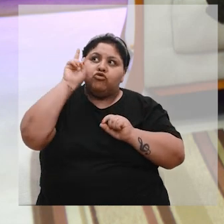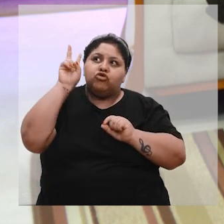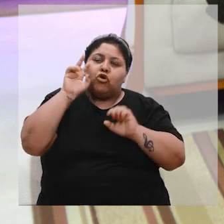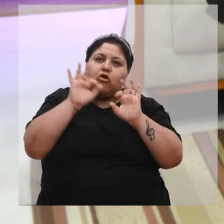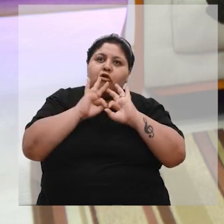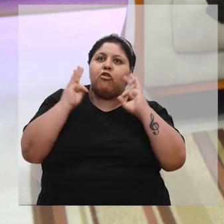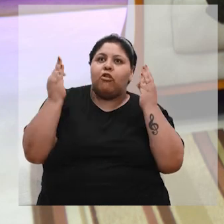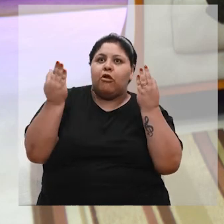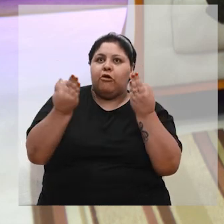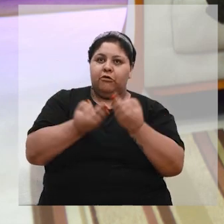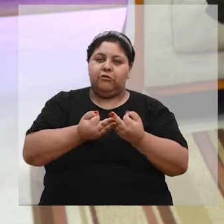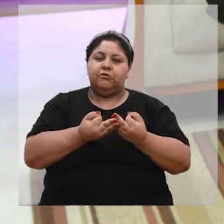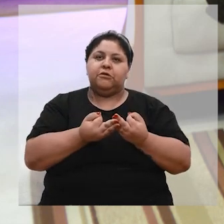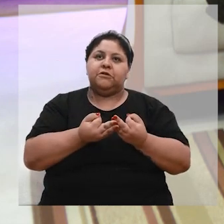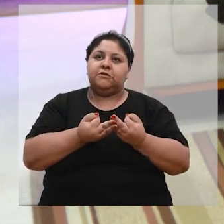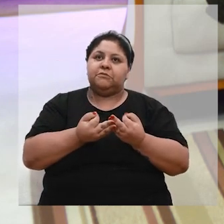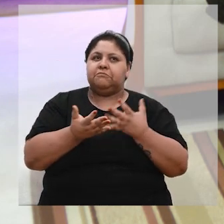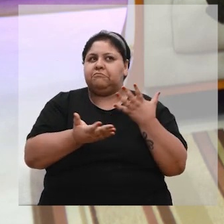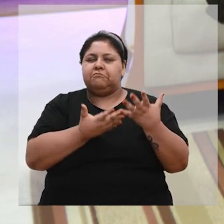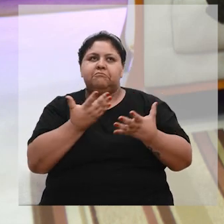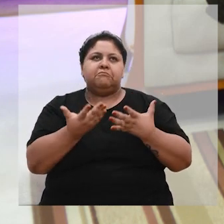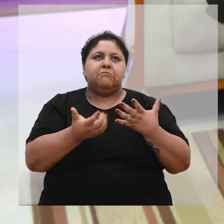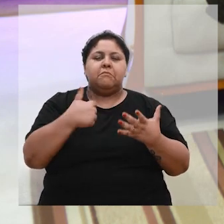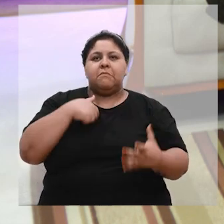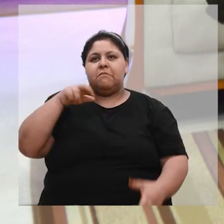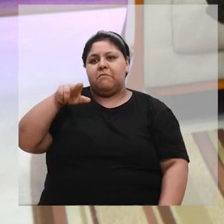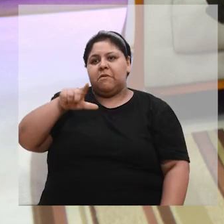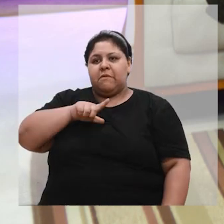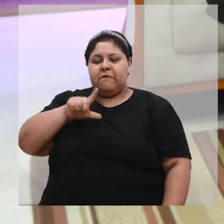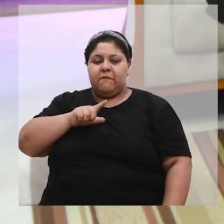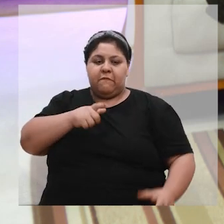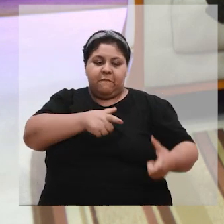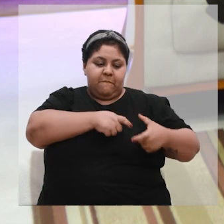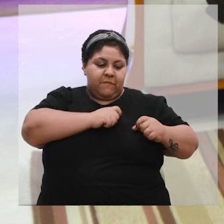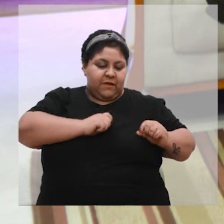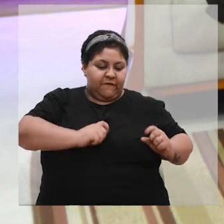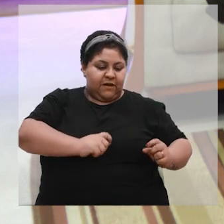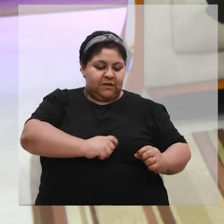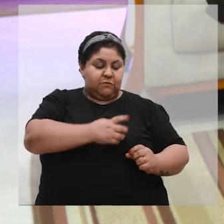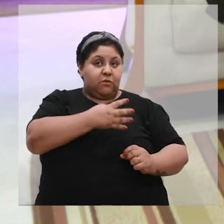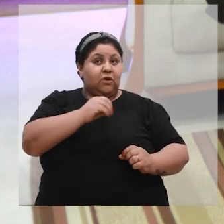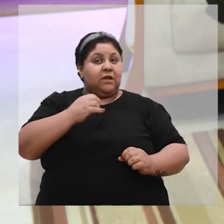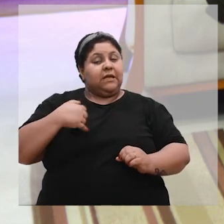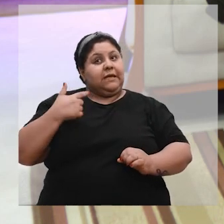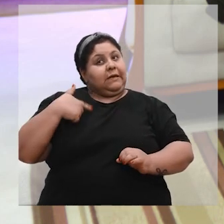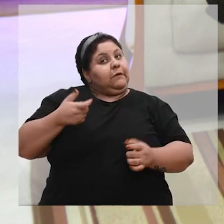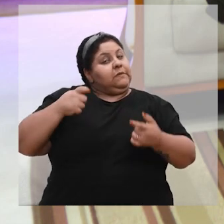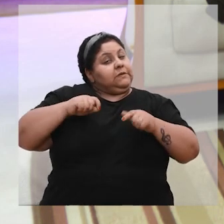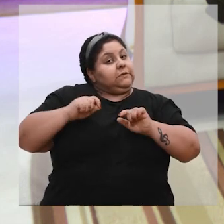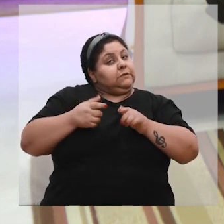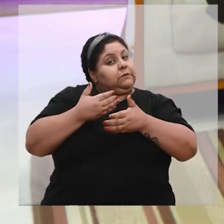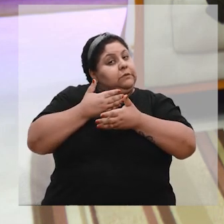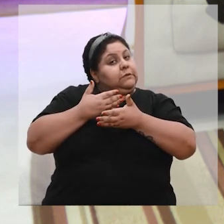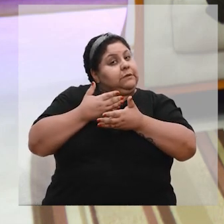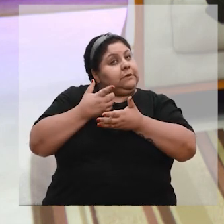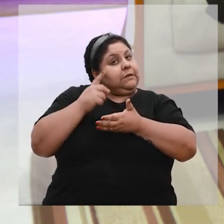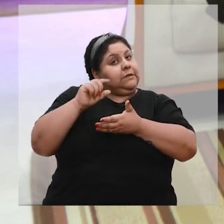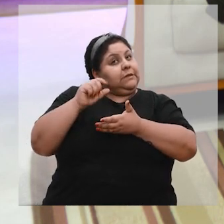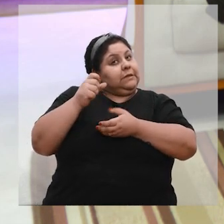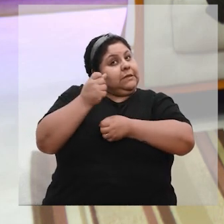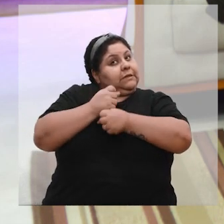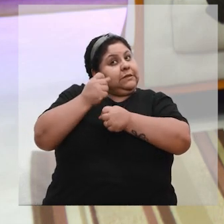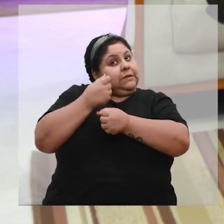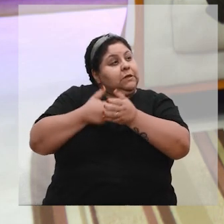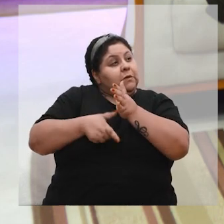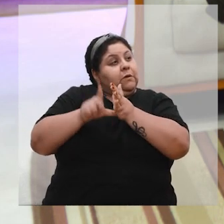conforme o histórico familiar, né? Sei lá, minha irmã teve câncer de mama aos 40. Bom, então eu preciso começar 10